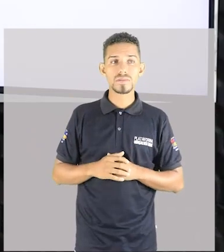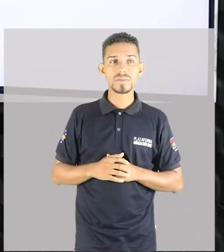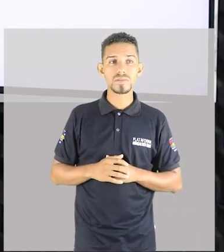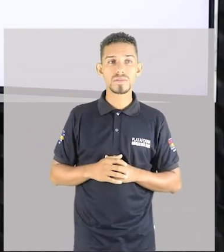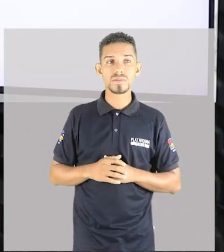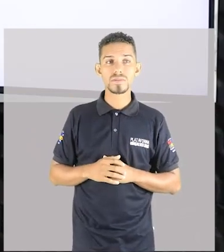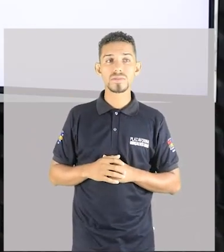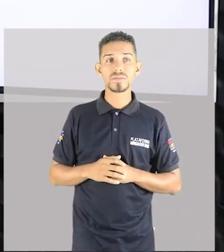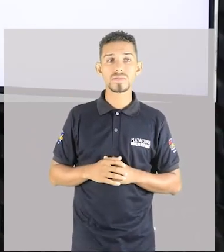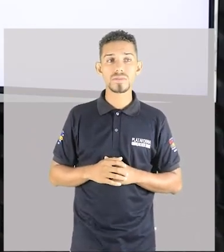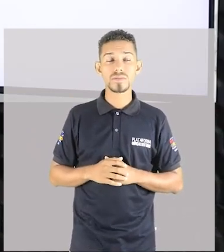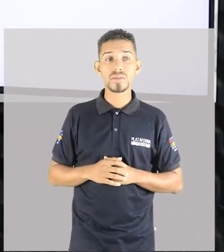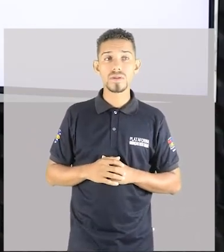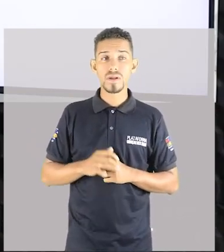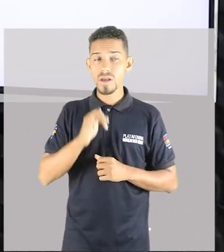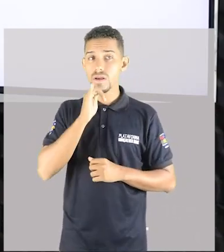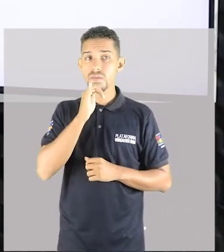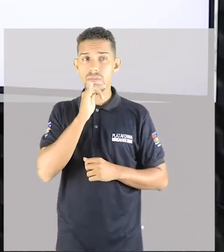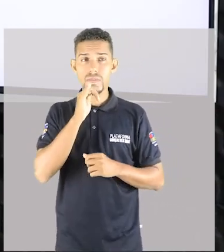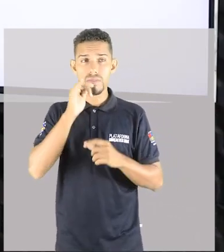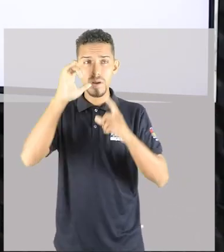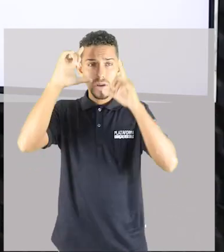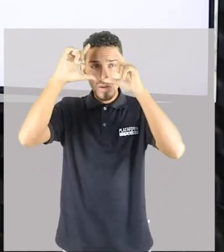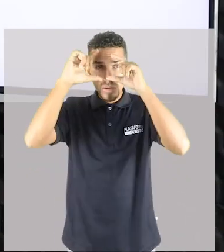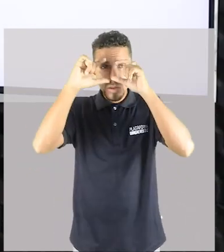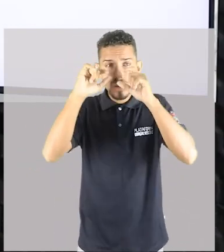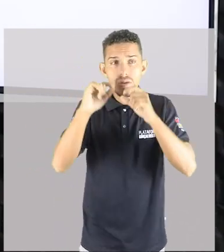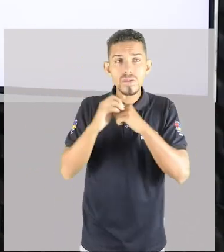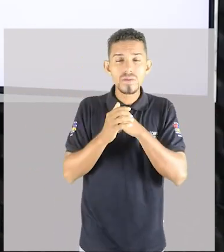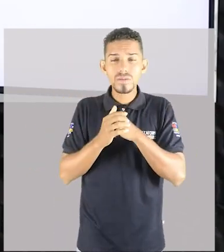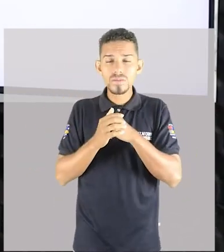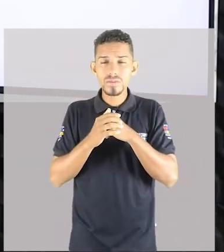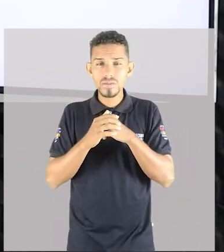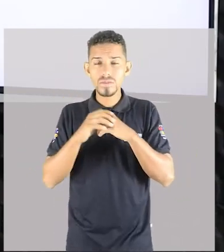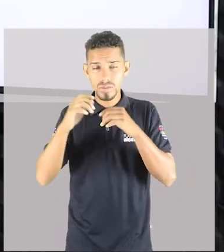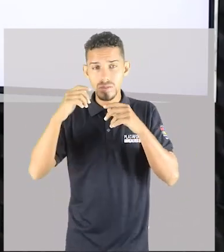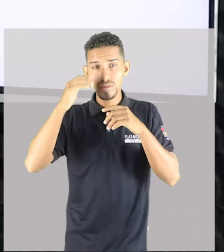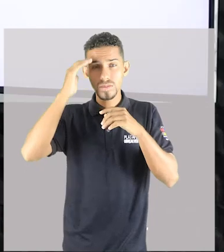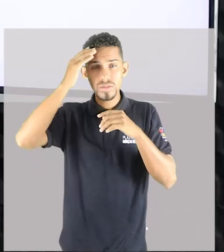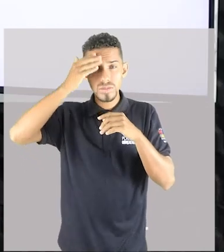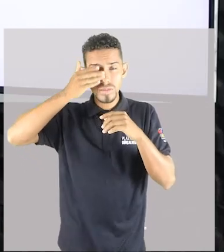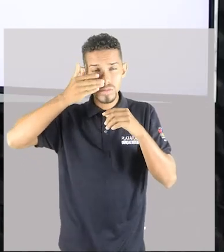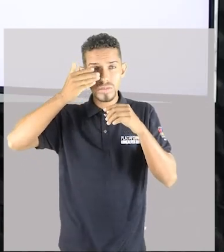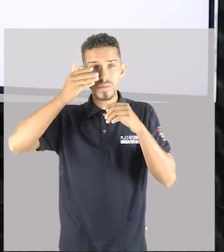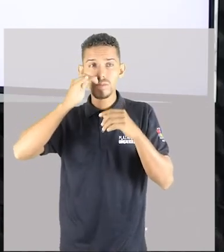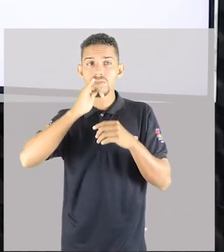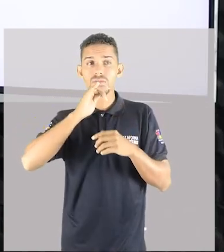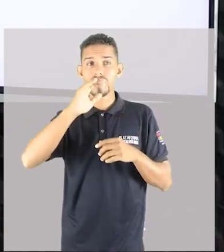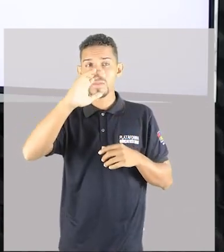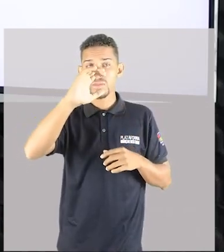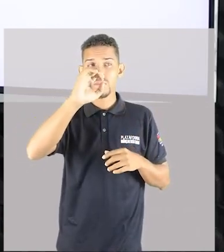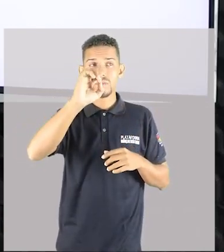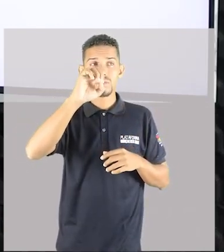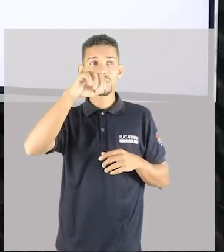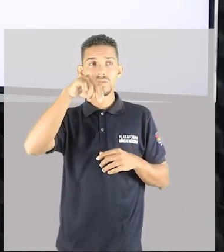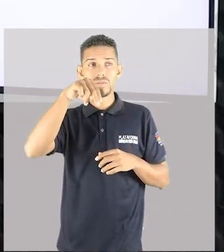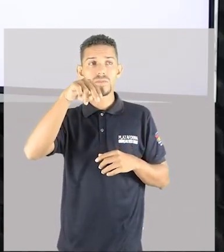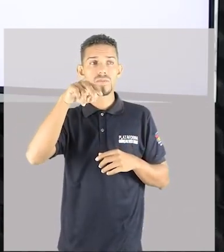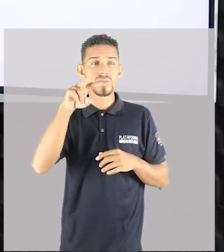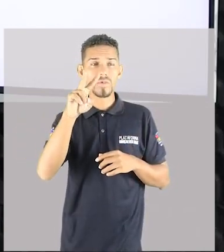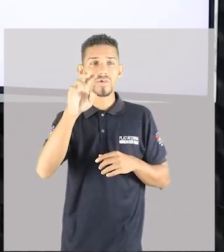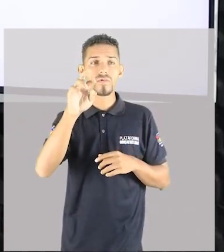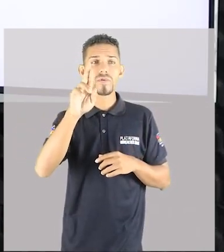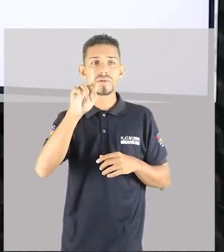ó. Mesmo o olho sendo um pouco mais curto, com a lente convergente, a imagem se